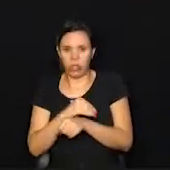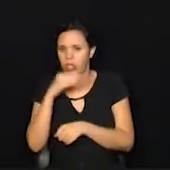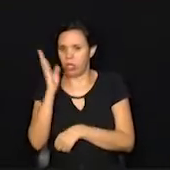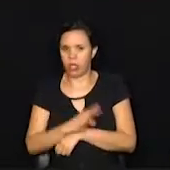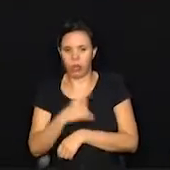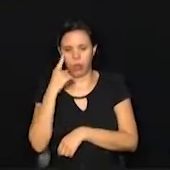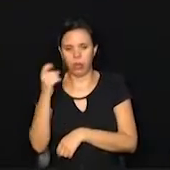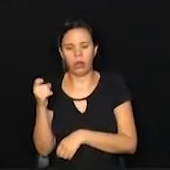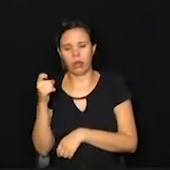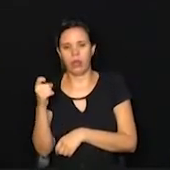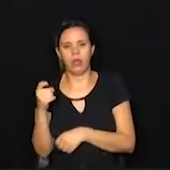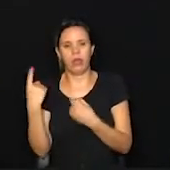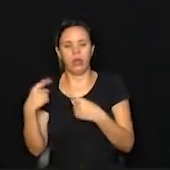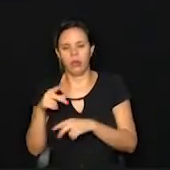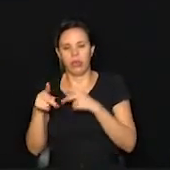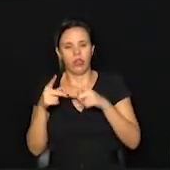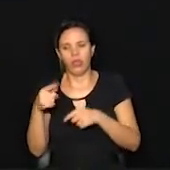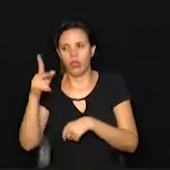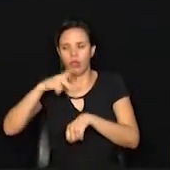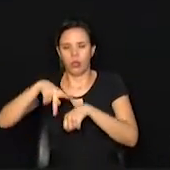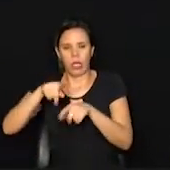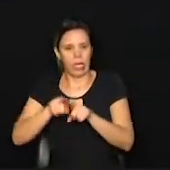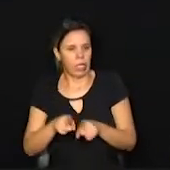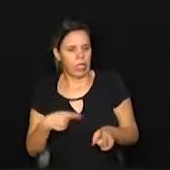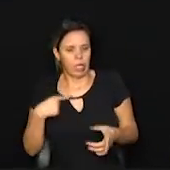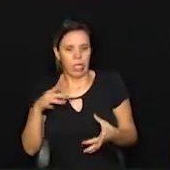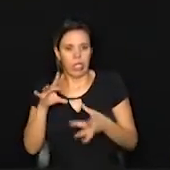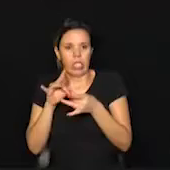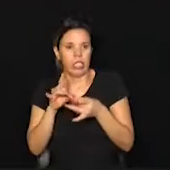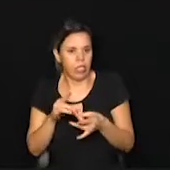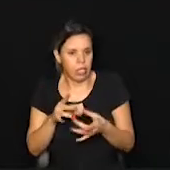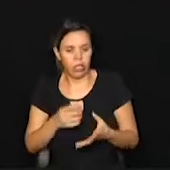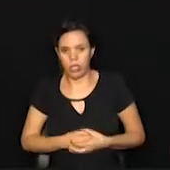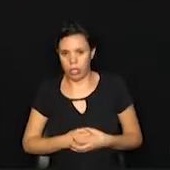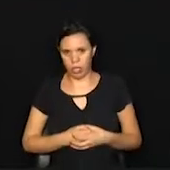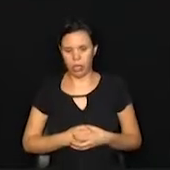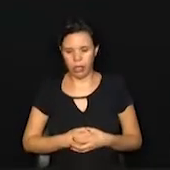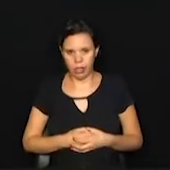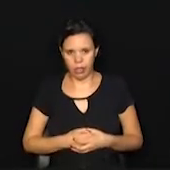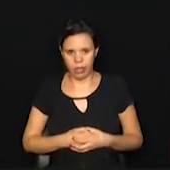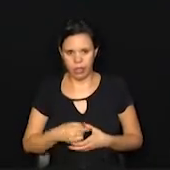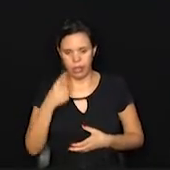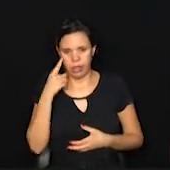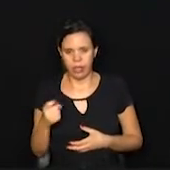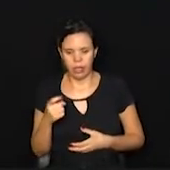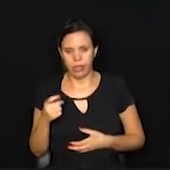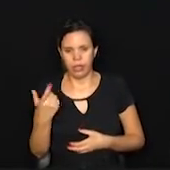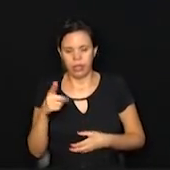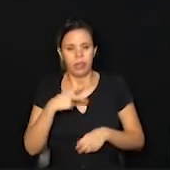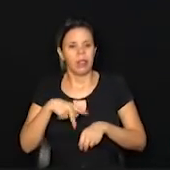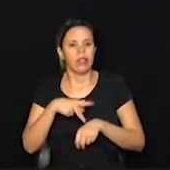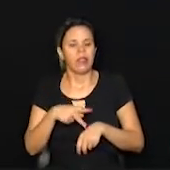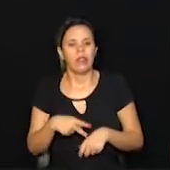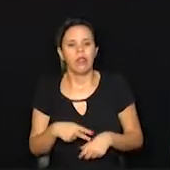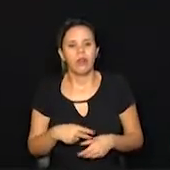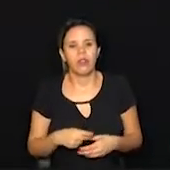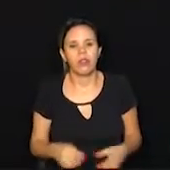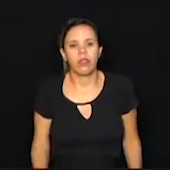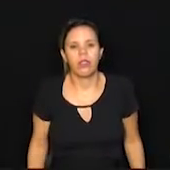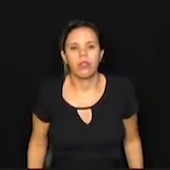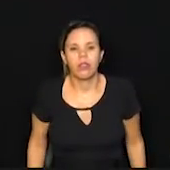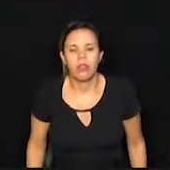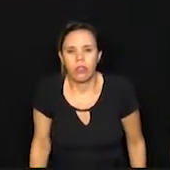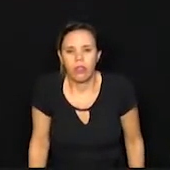os interesses estrangeiros aliais eles em geral estão Associados a esses interesses estrangeiros pó